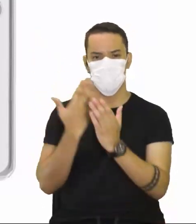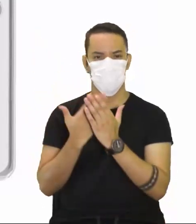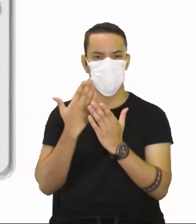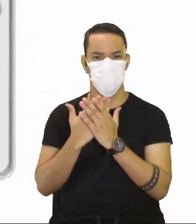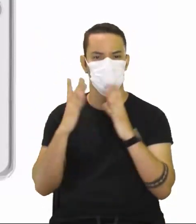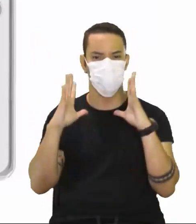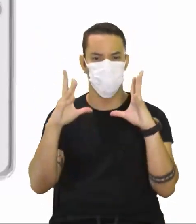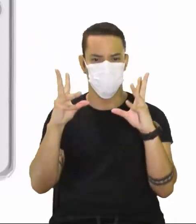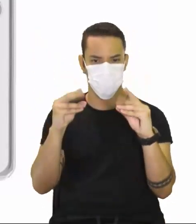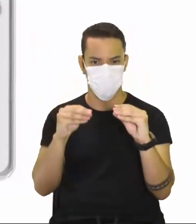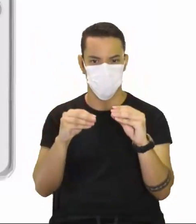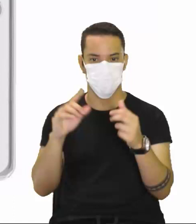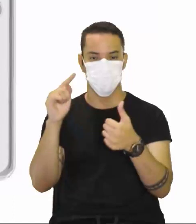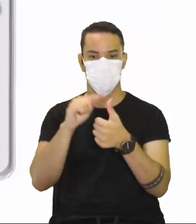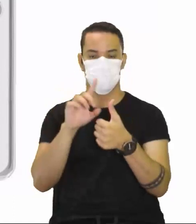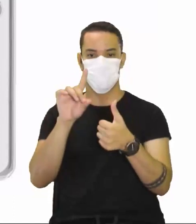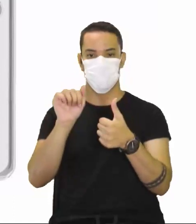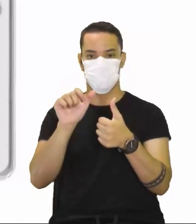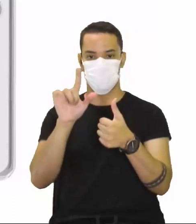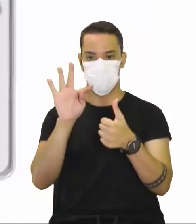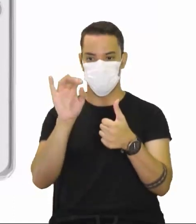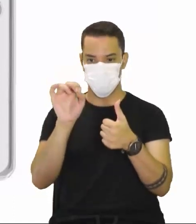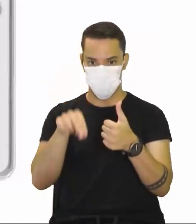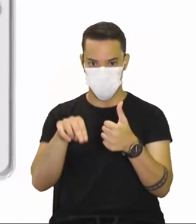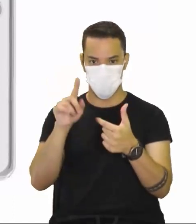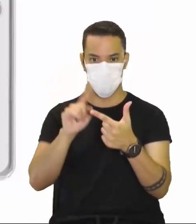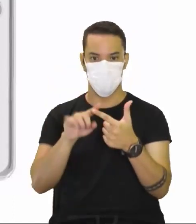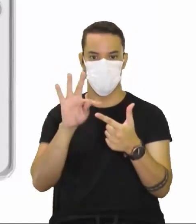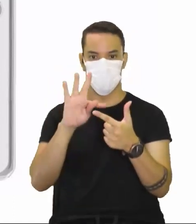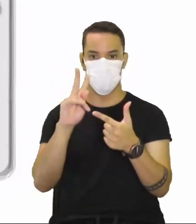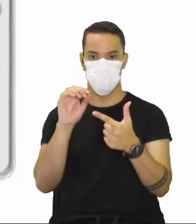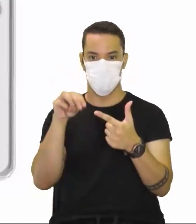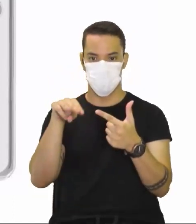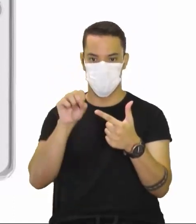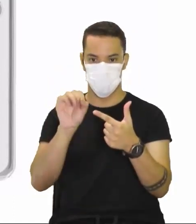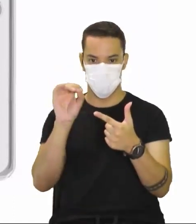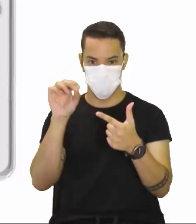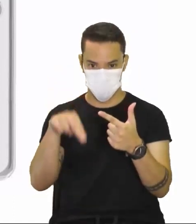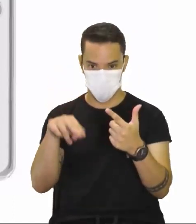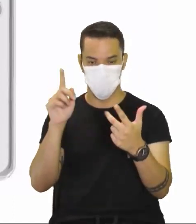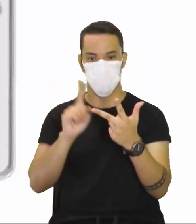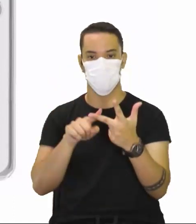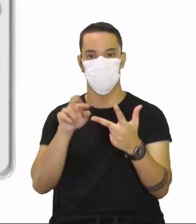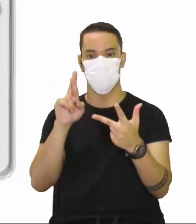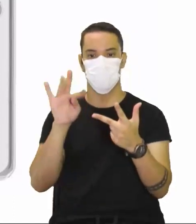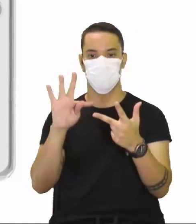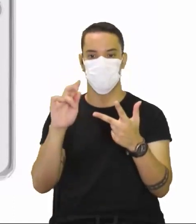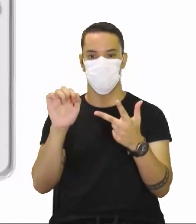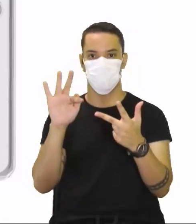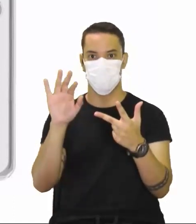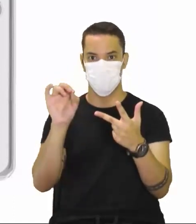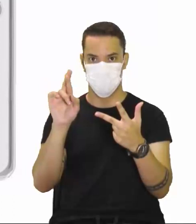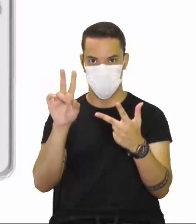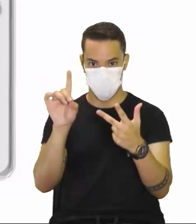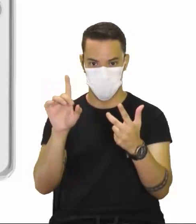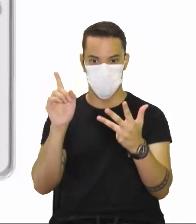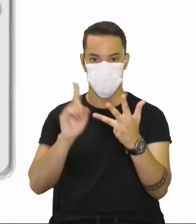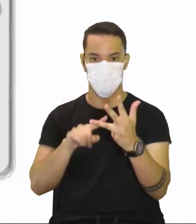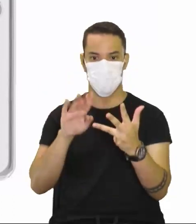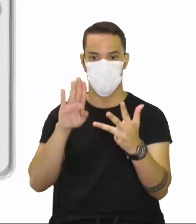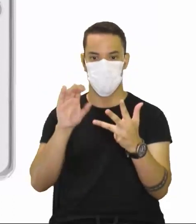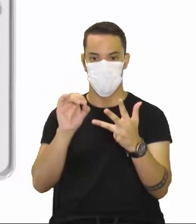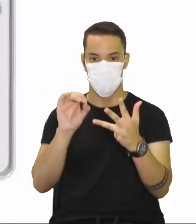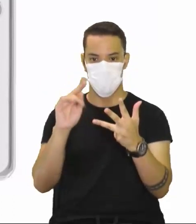modelo atômico de Dalton, modelo atômico de Thomson, modelo atômico de Rutherford, modelo atômico de